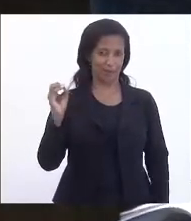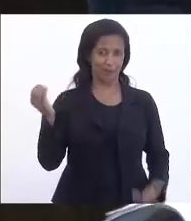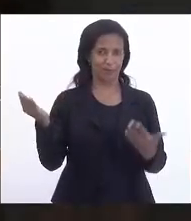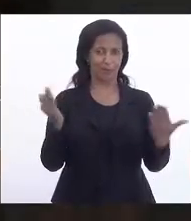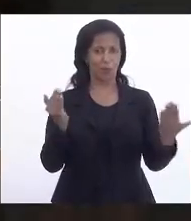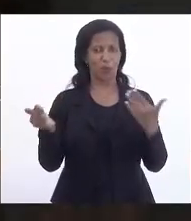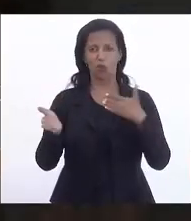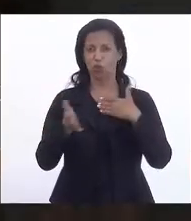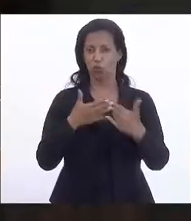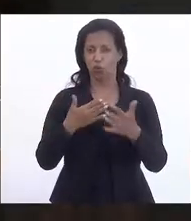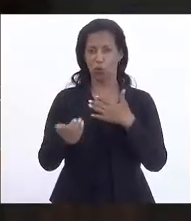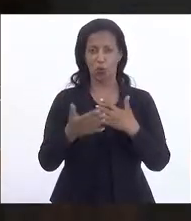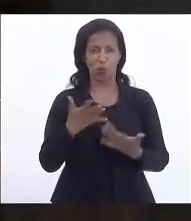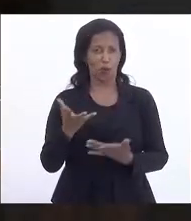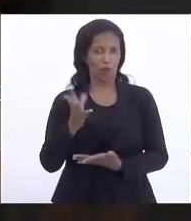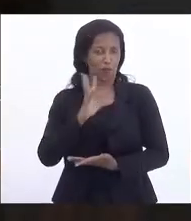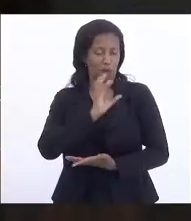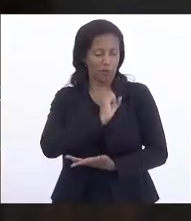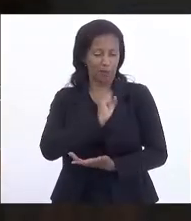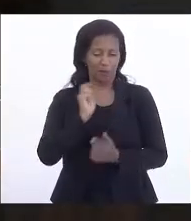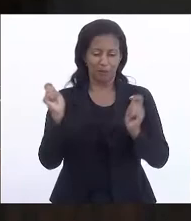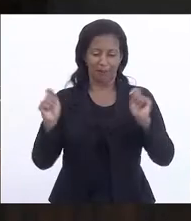Qualquer maneira de amor vale a pena.